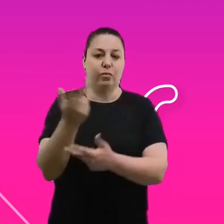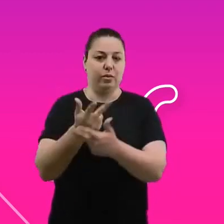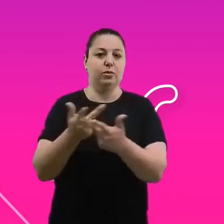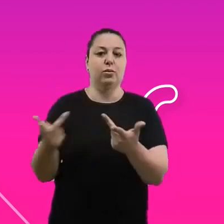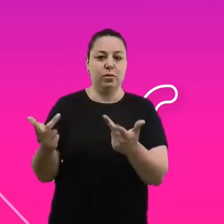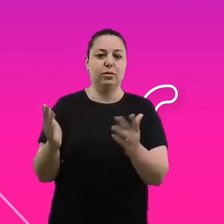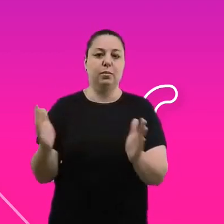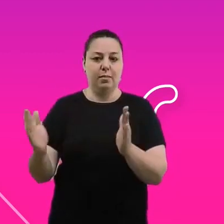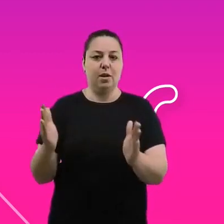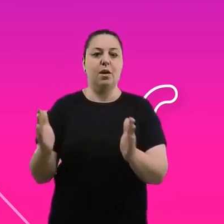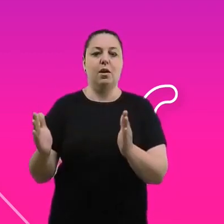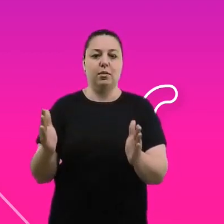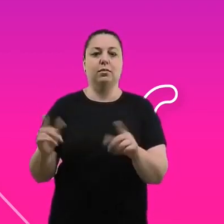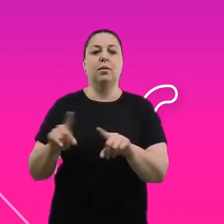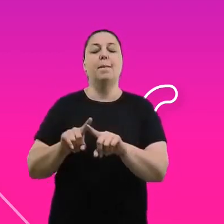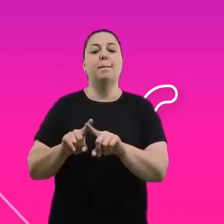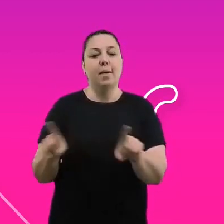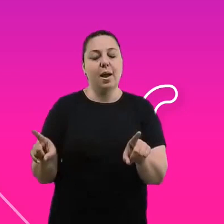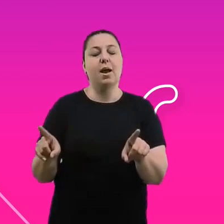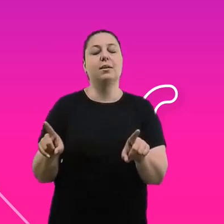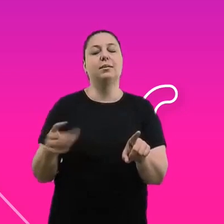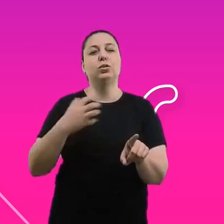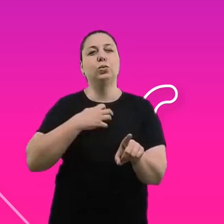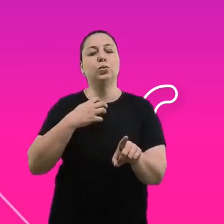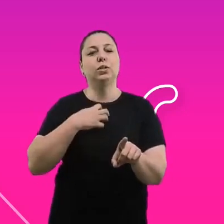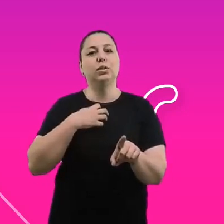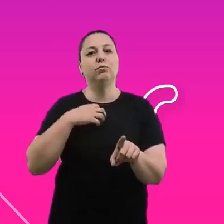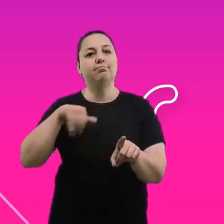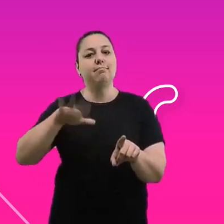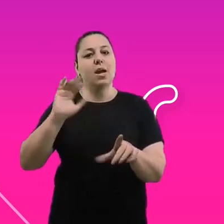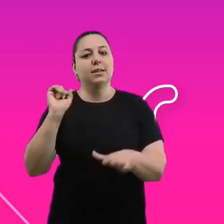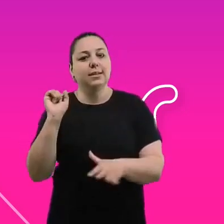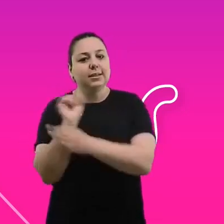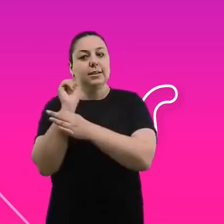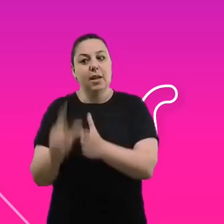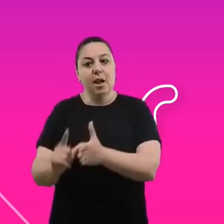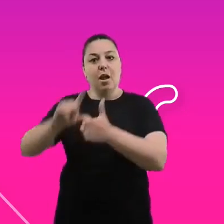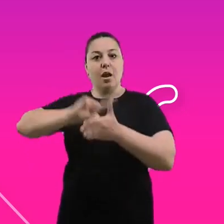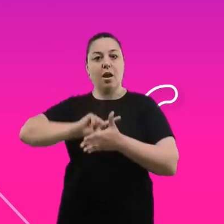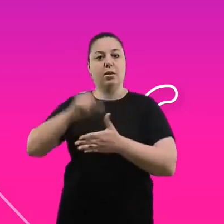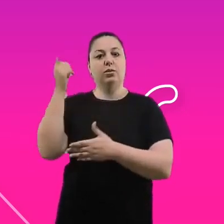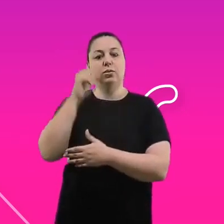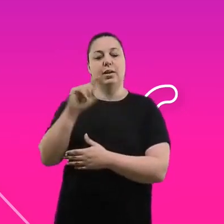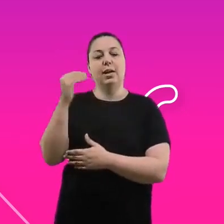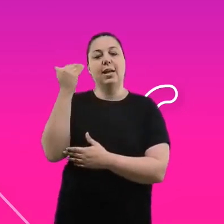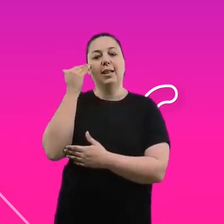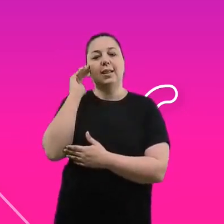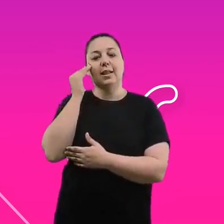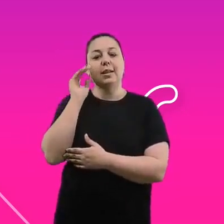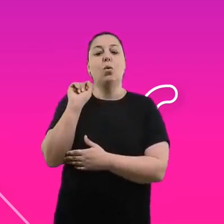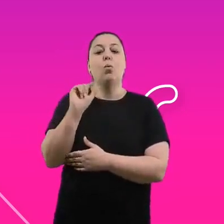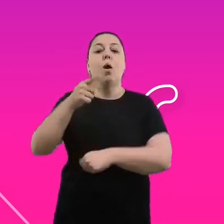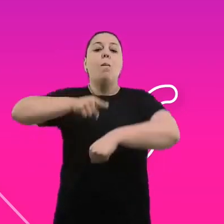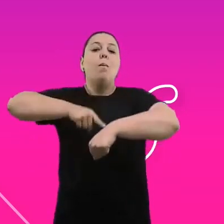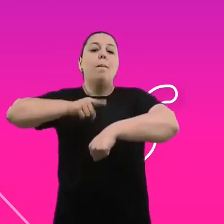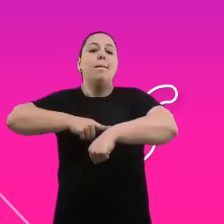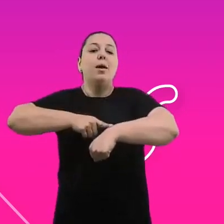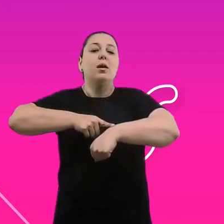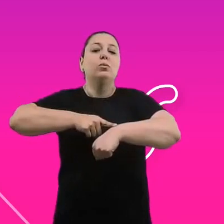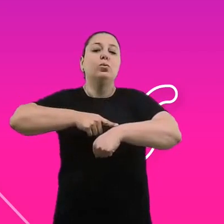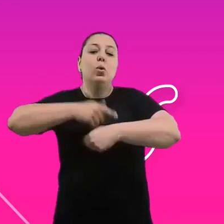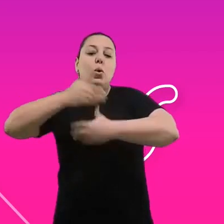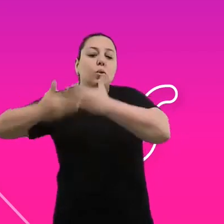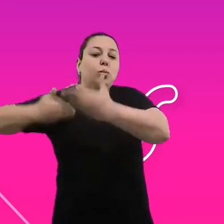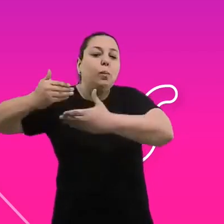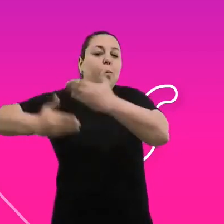mas a gente, de forma preventiva, já identifica qual fase que o processo está tendo algum tipo de